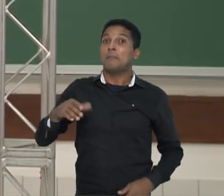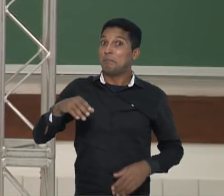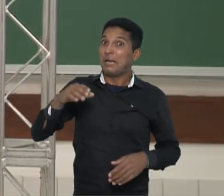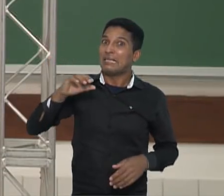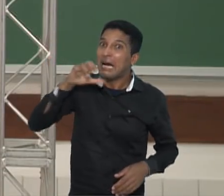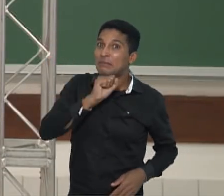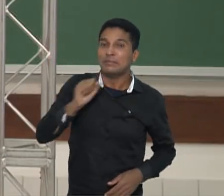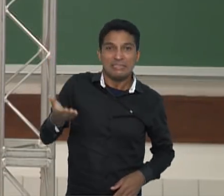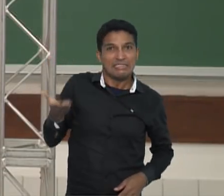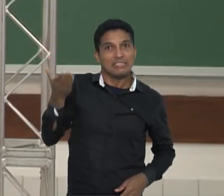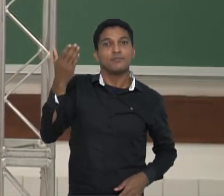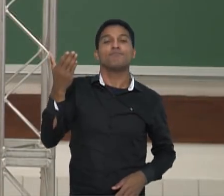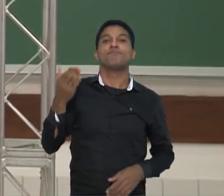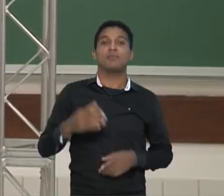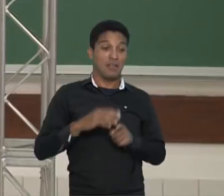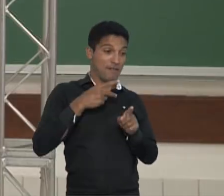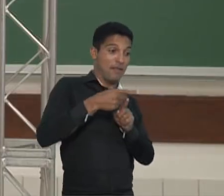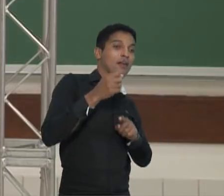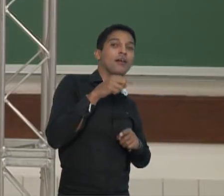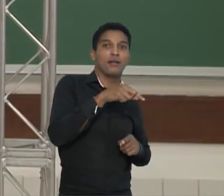rápido do que o seu oponente.